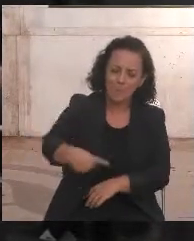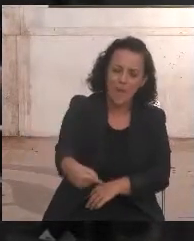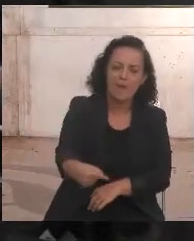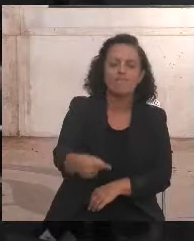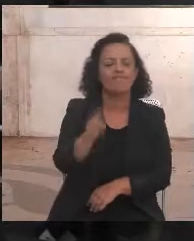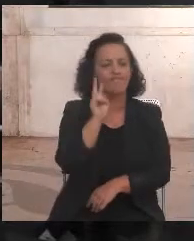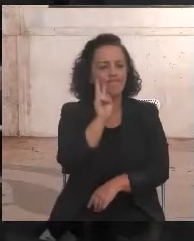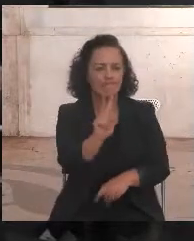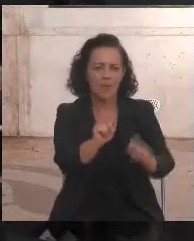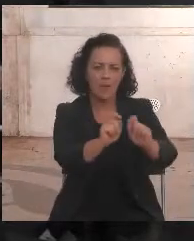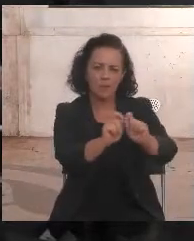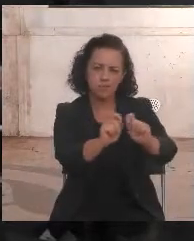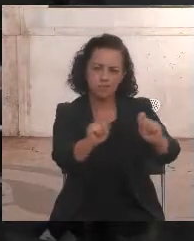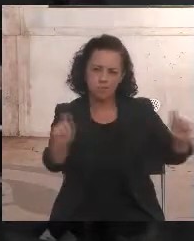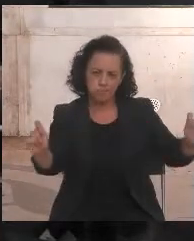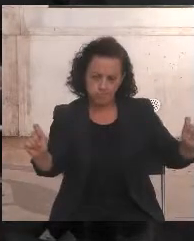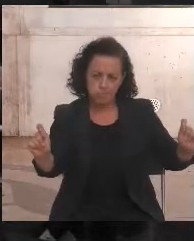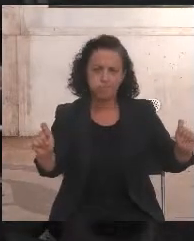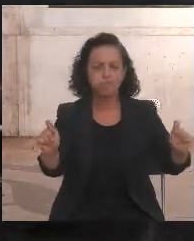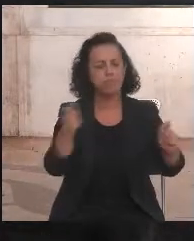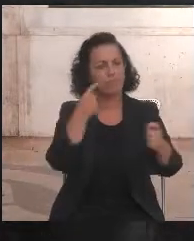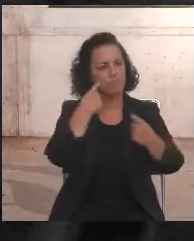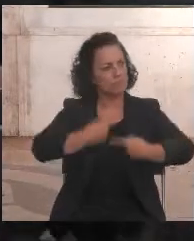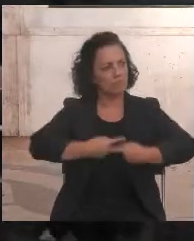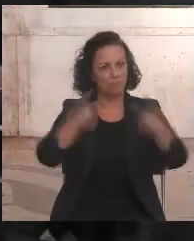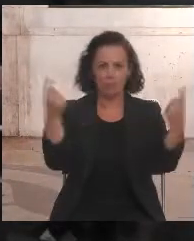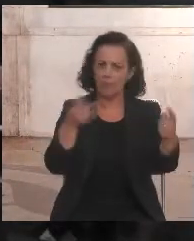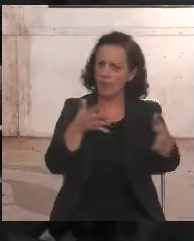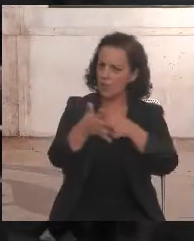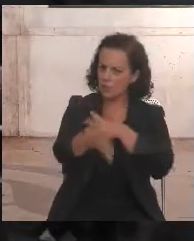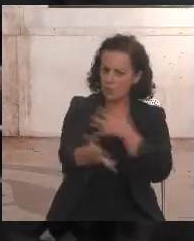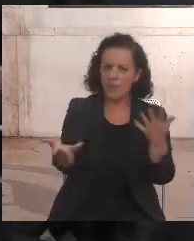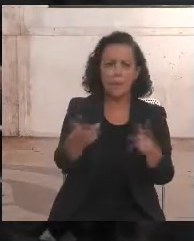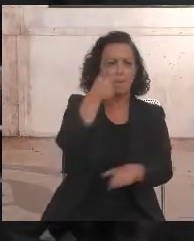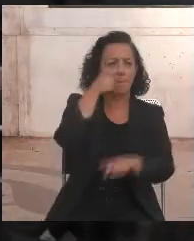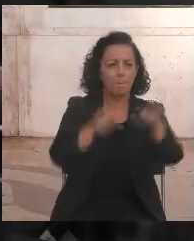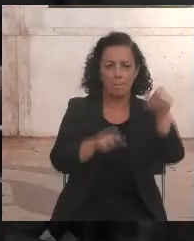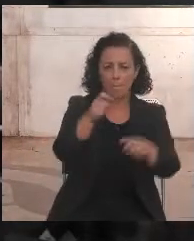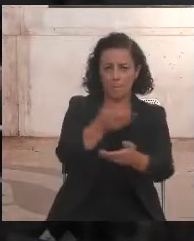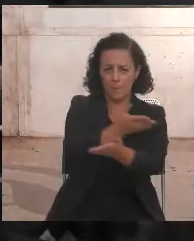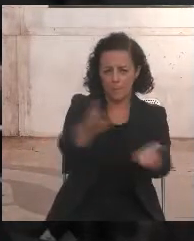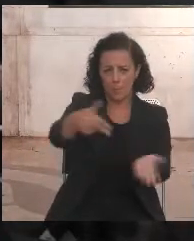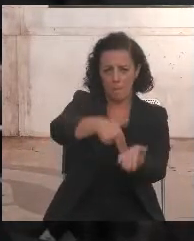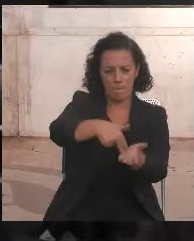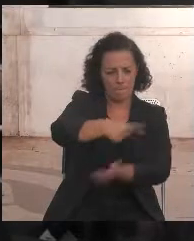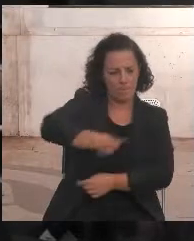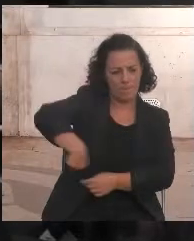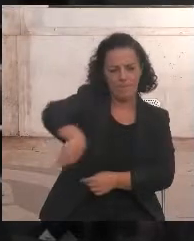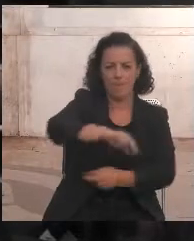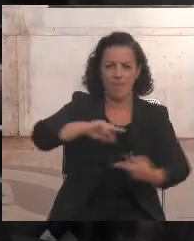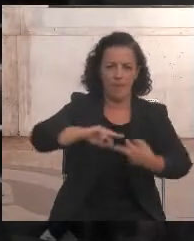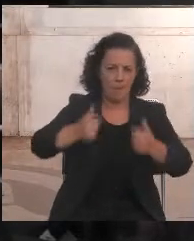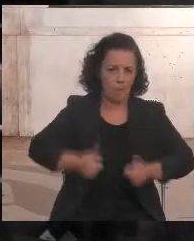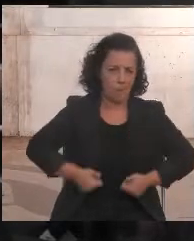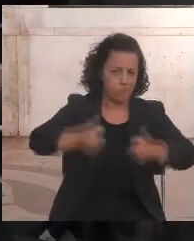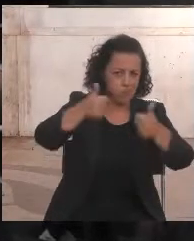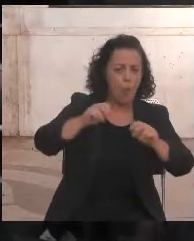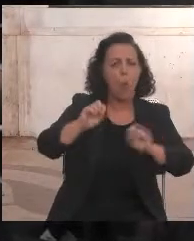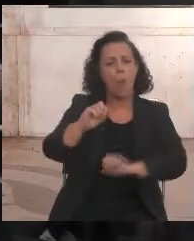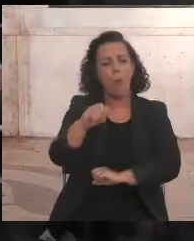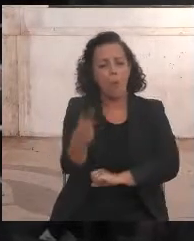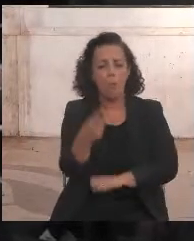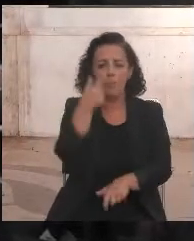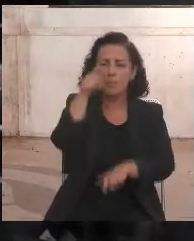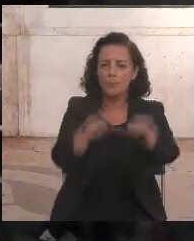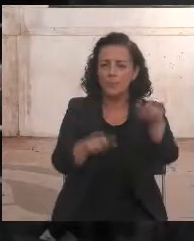que seguem este ato público realizado com total transparência, quer os presentes nesta praça do município, quer os que nos